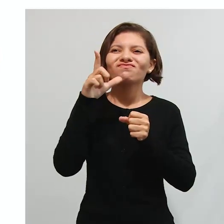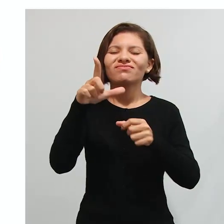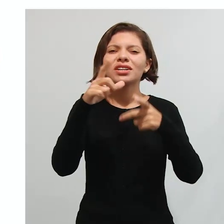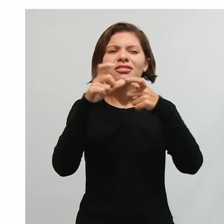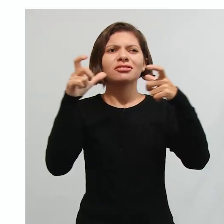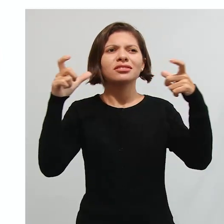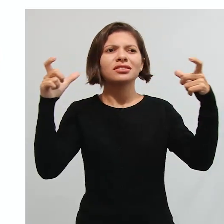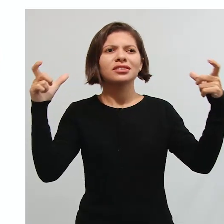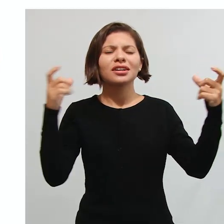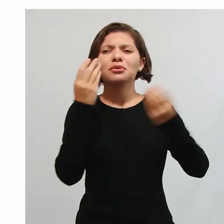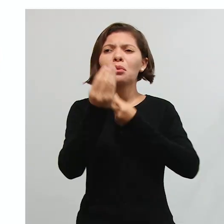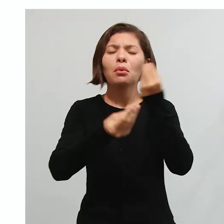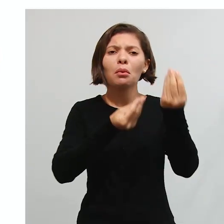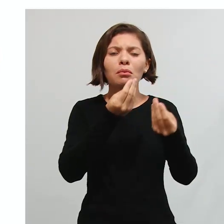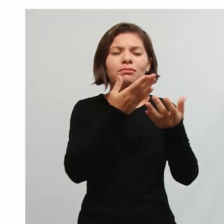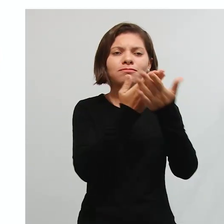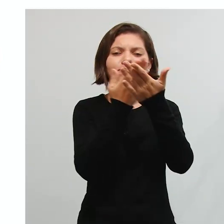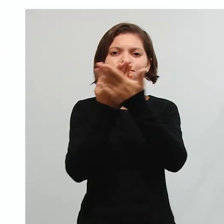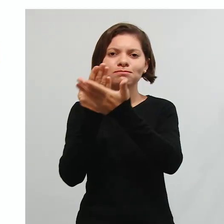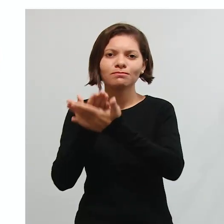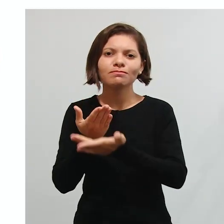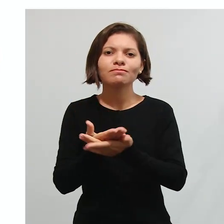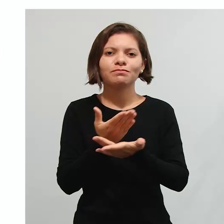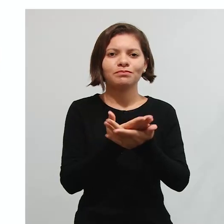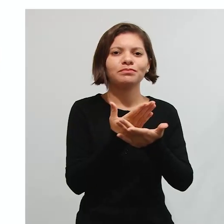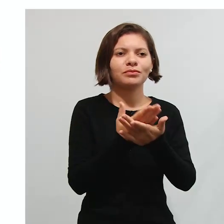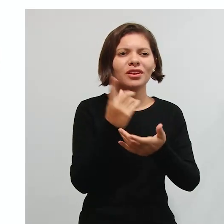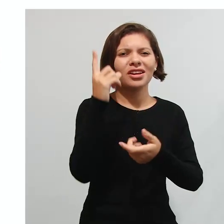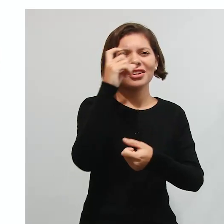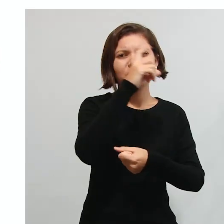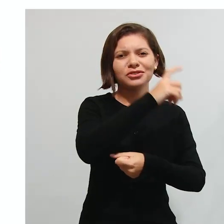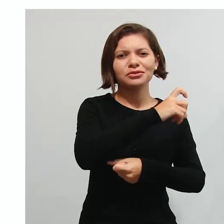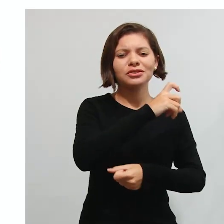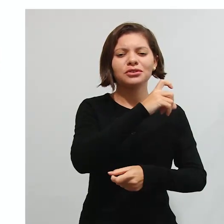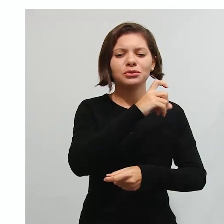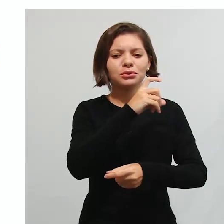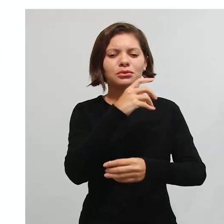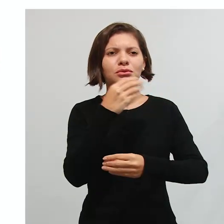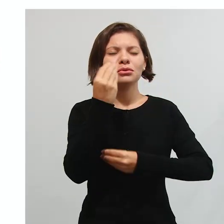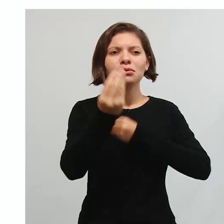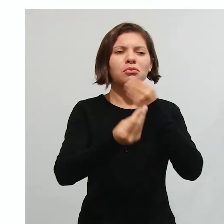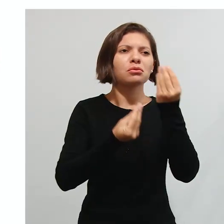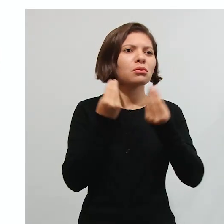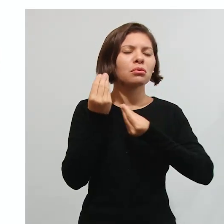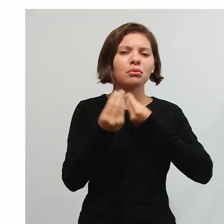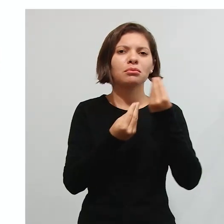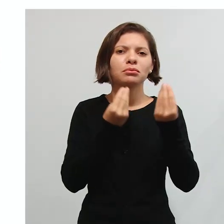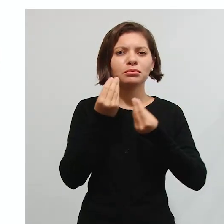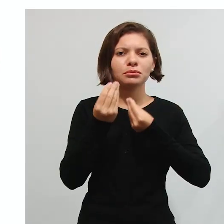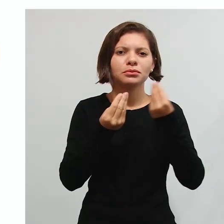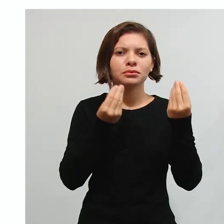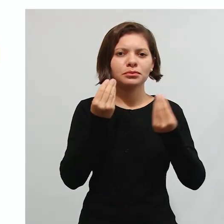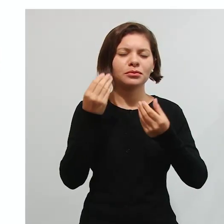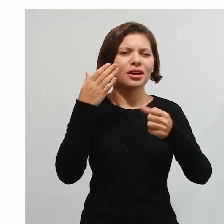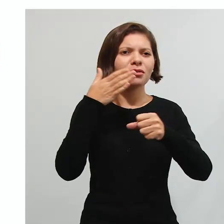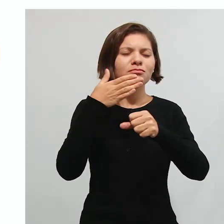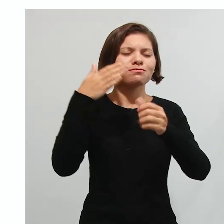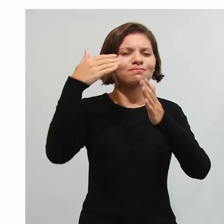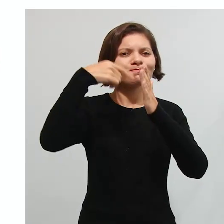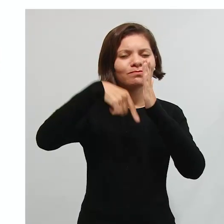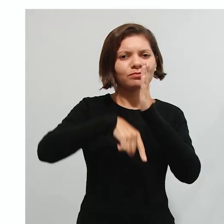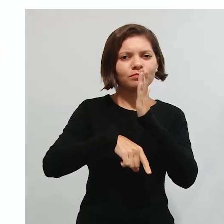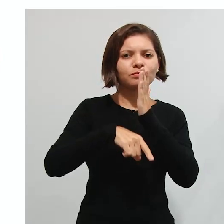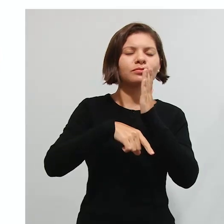generalizar Quando você estuda muito um caso fica difícil de generalizar porque você tá entrando com